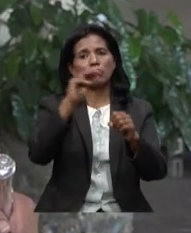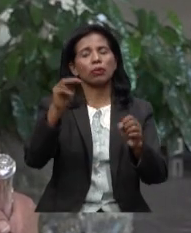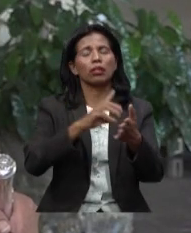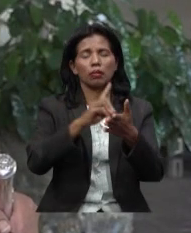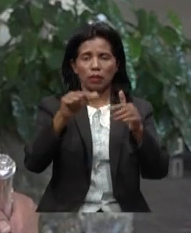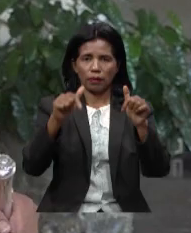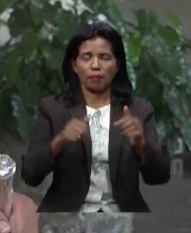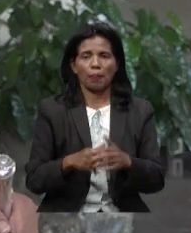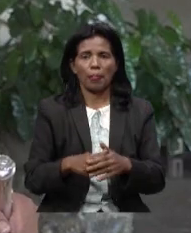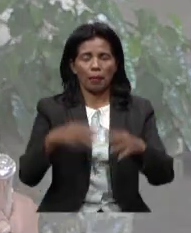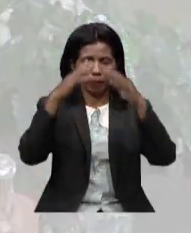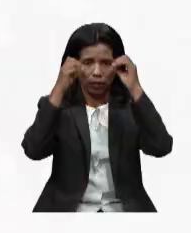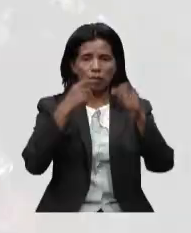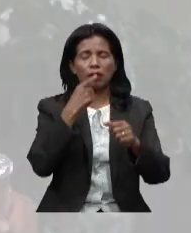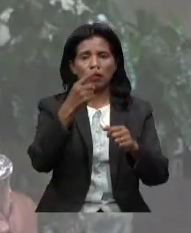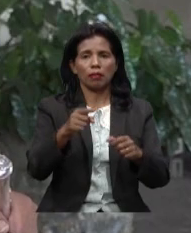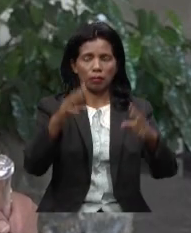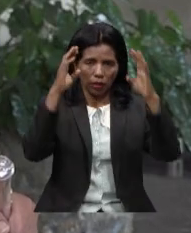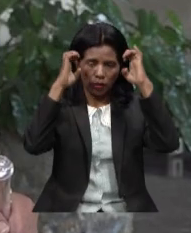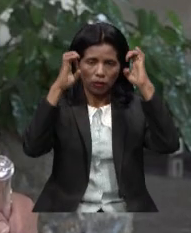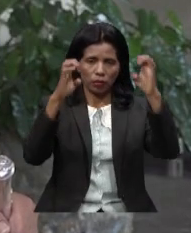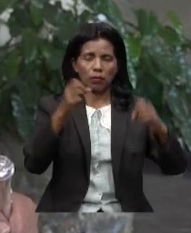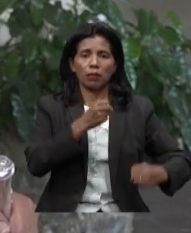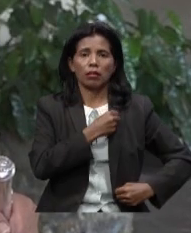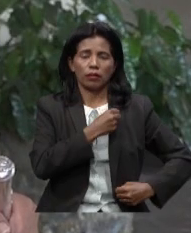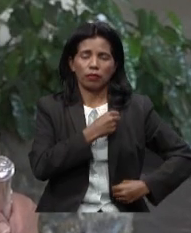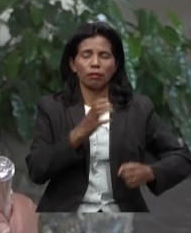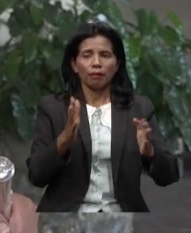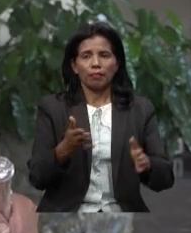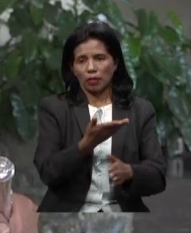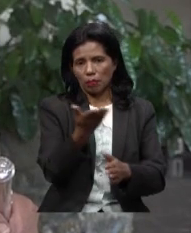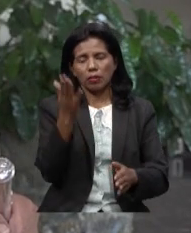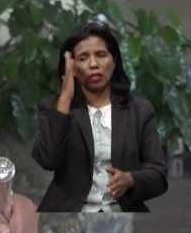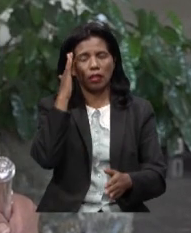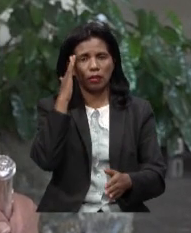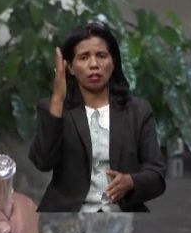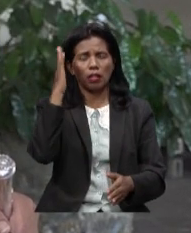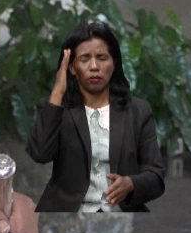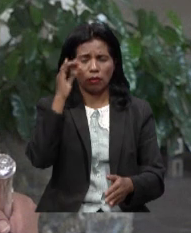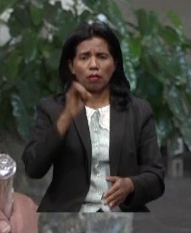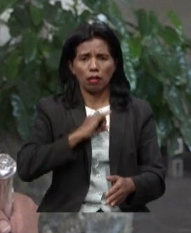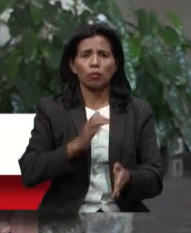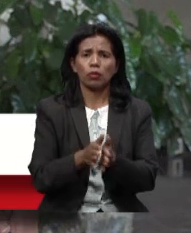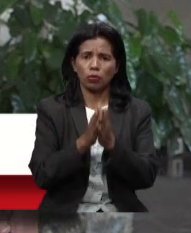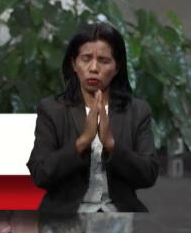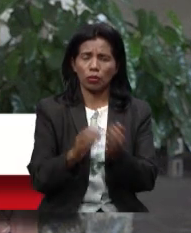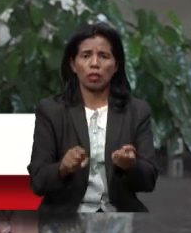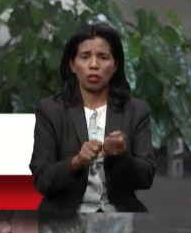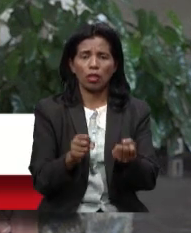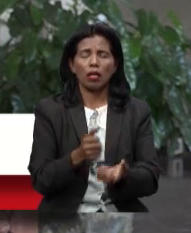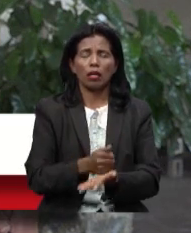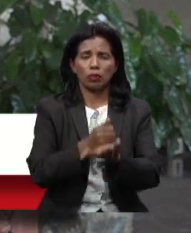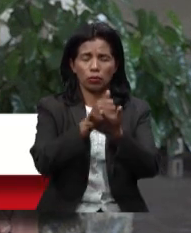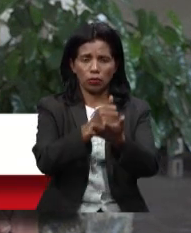presidente nos alerta com a baú, educação militar. E está botando a Rona, a nós, a uma ajuda para o presidente